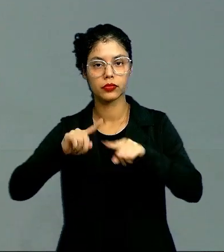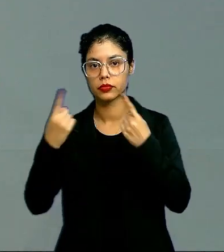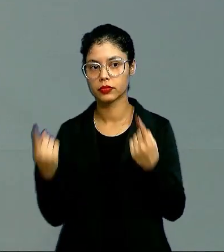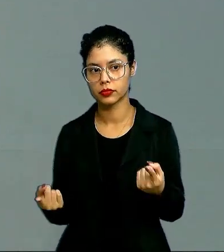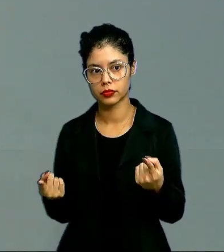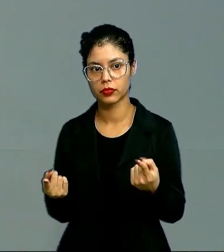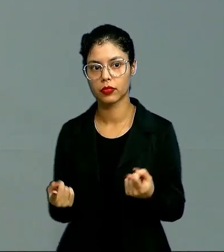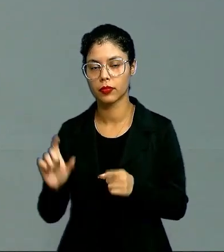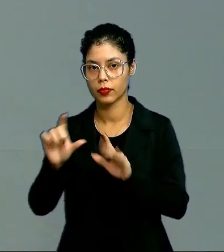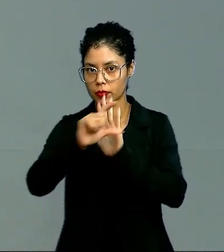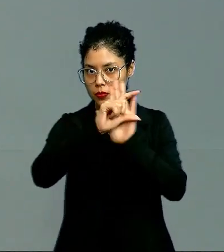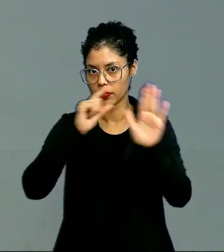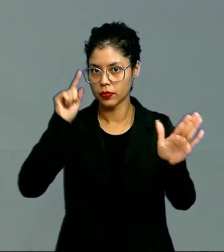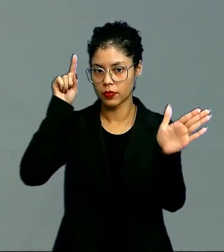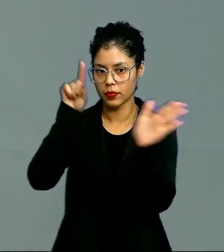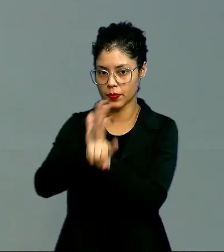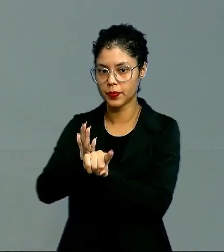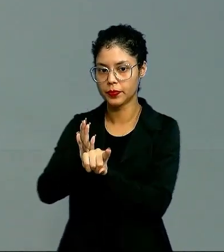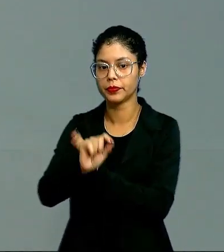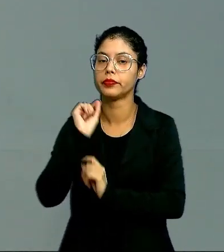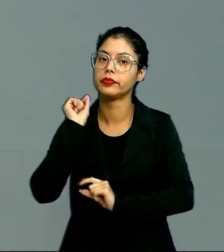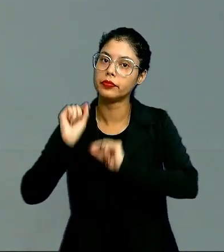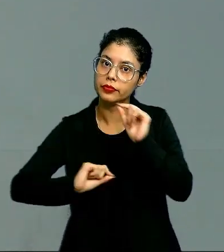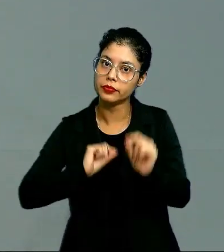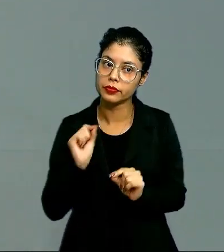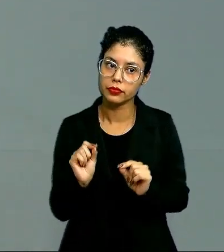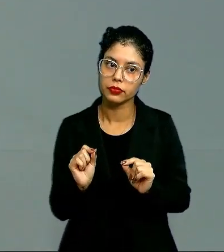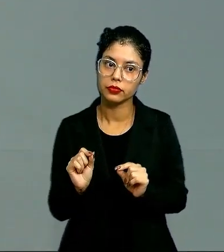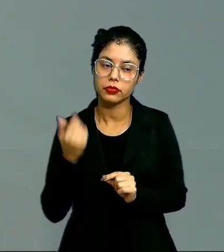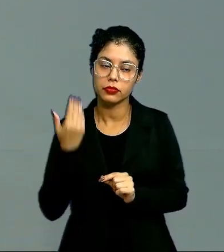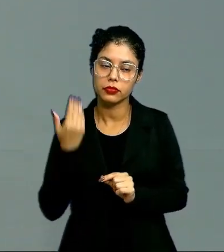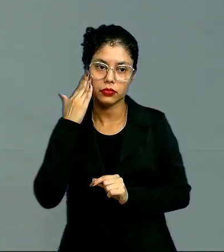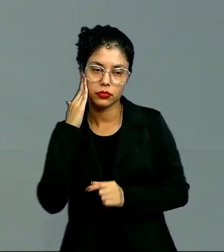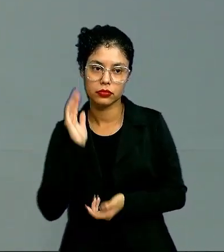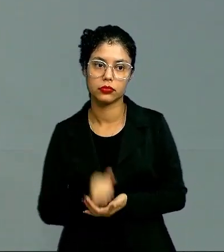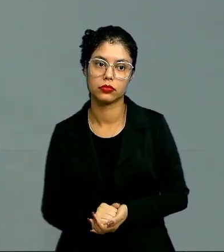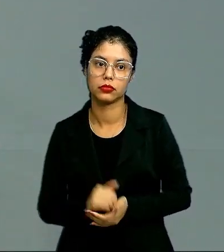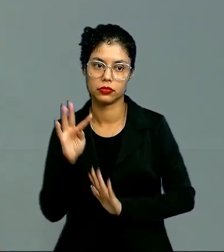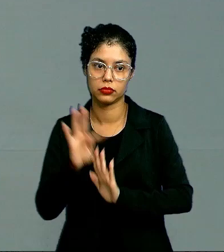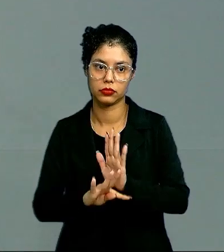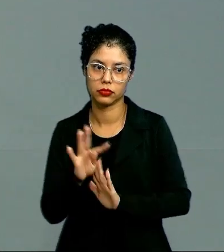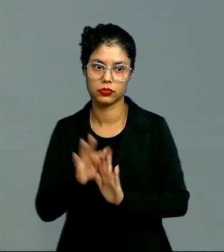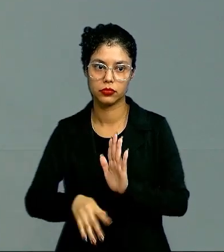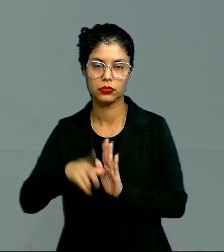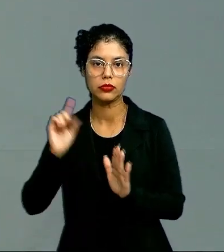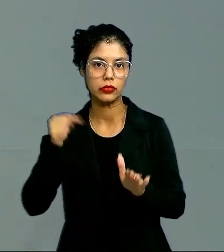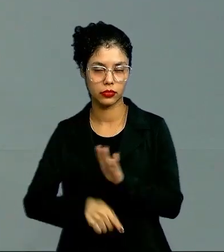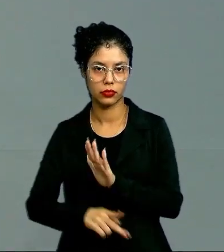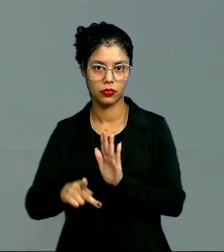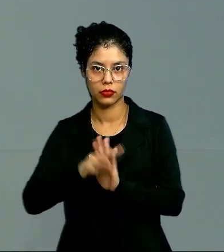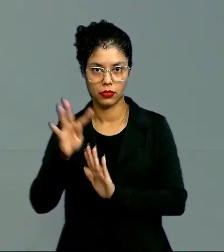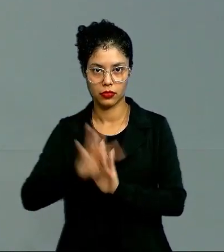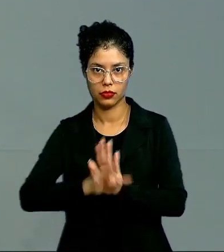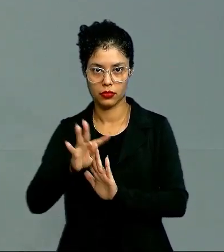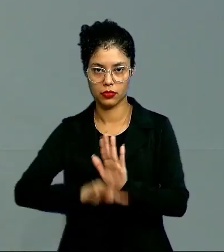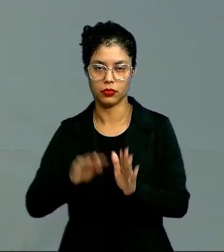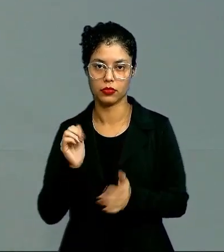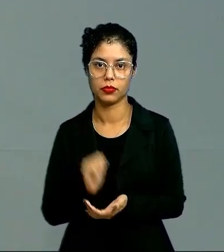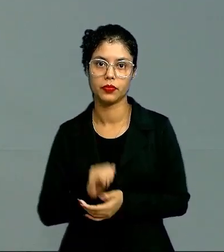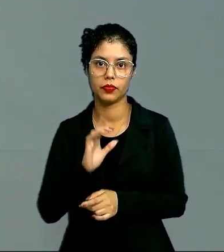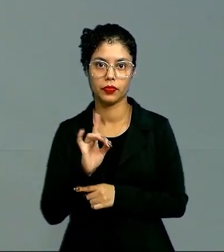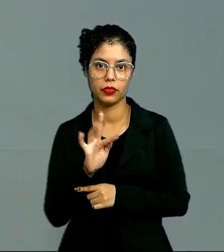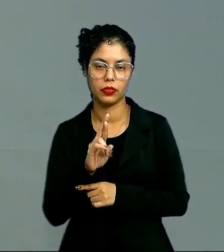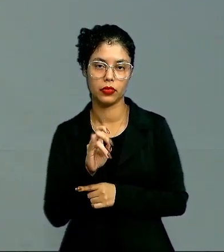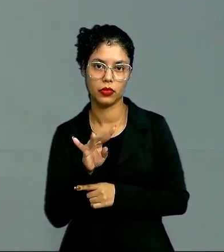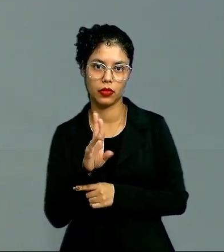Porém, na primeira questão, nós temos uma compreensão textual lá dentro do texto denotativo, que nós temos